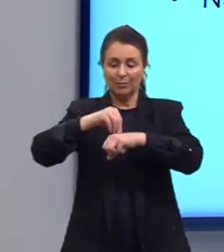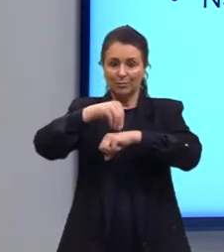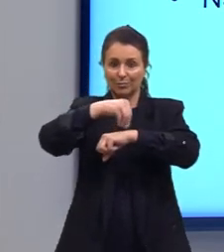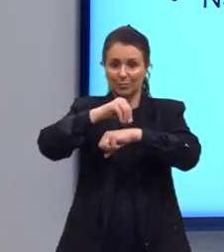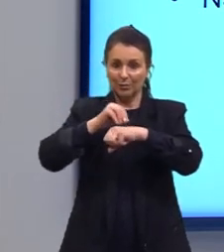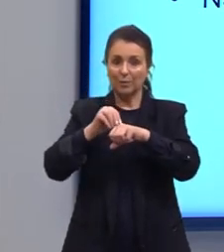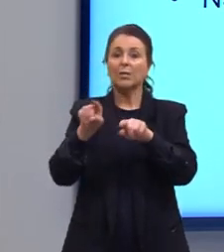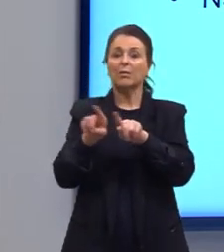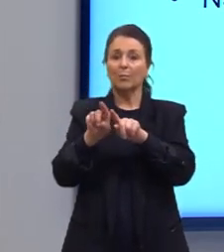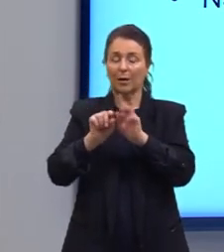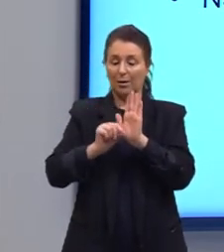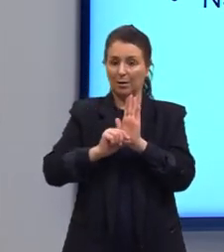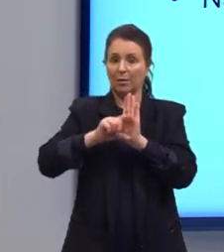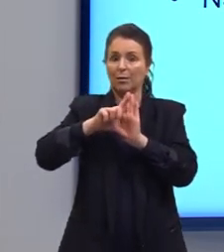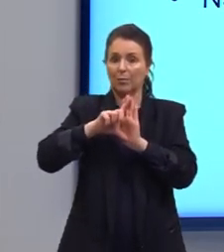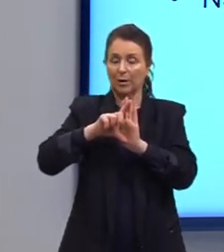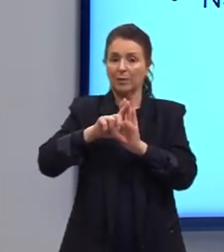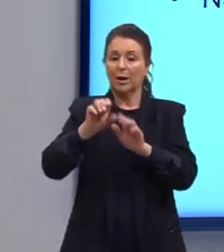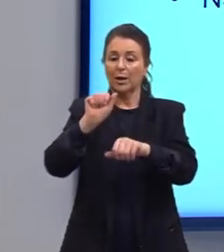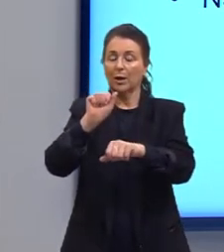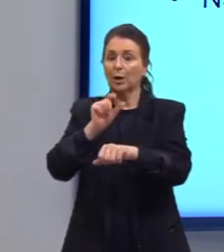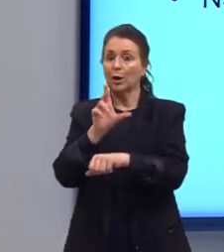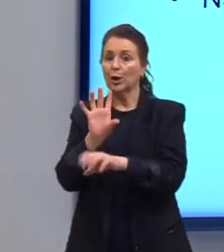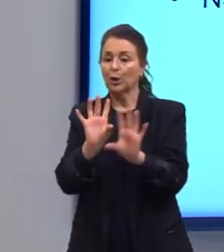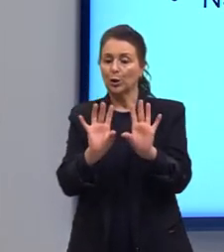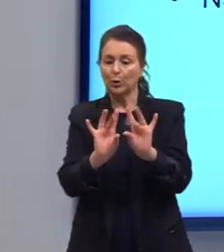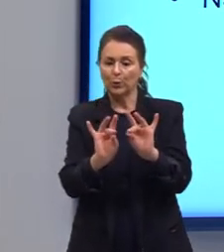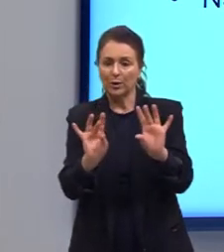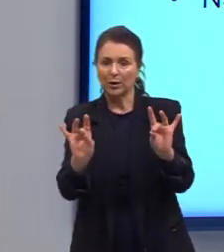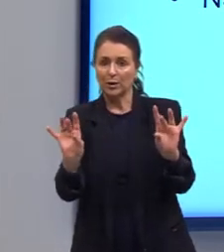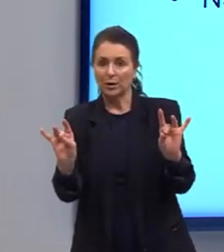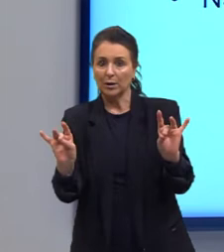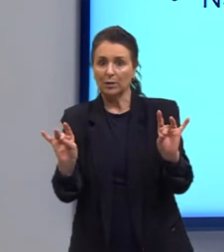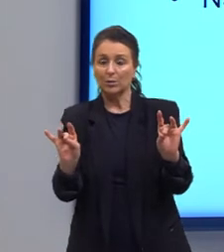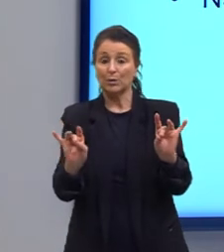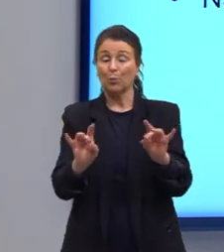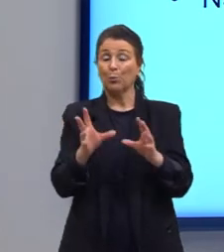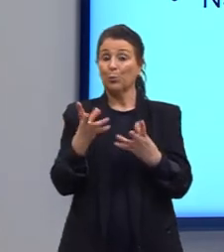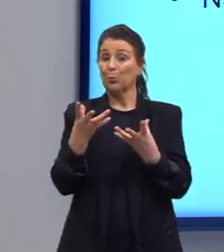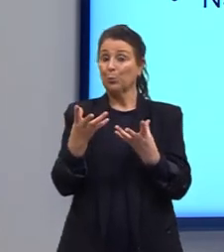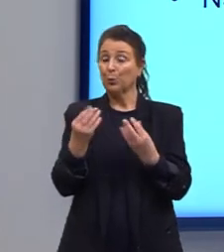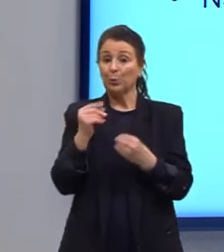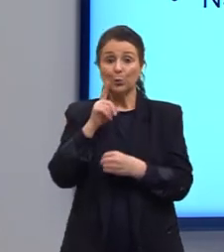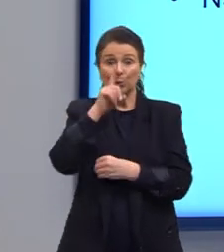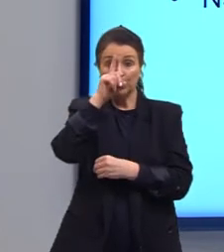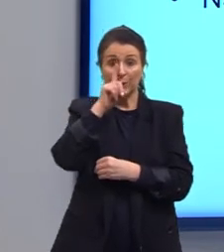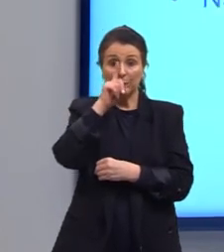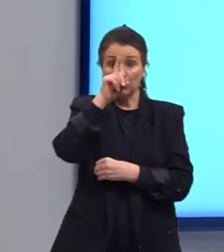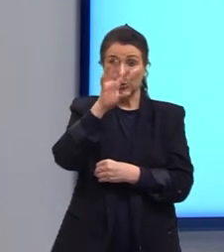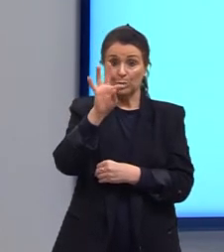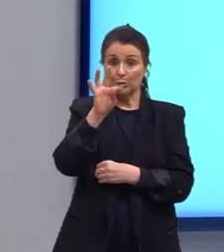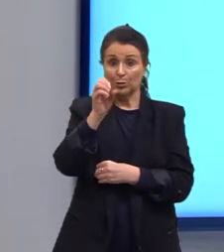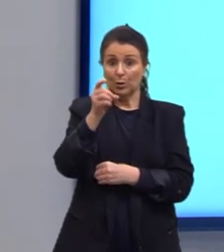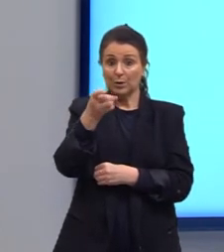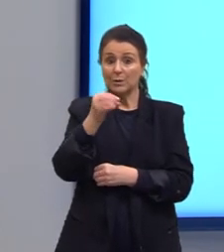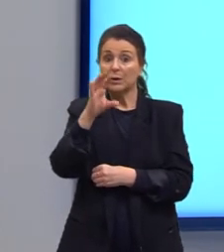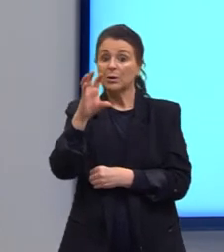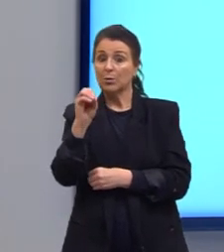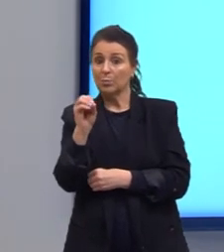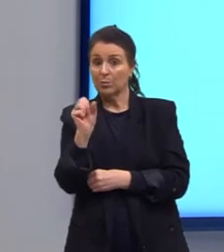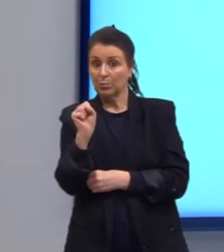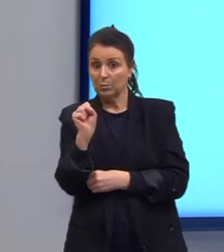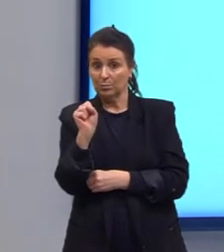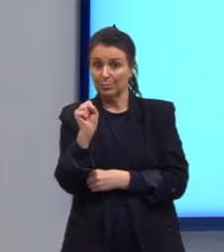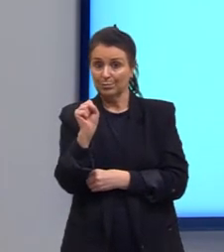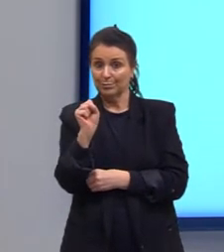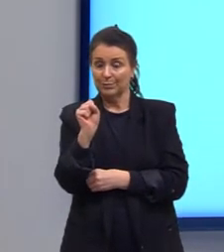e na forma líquida eles são extremamente tóxicos meio ambiente